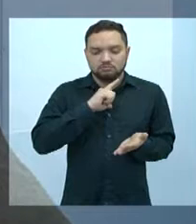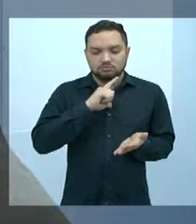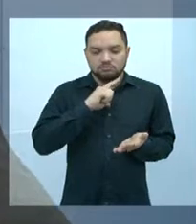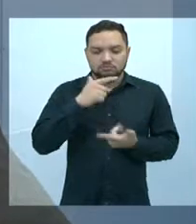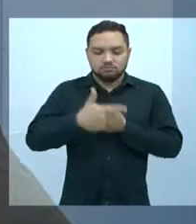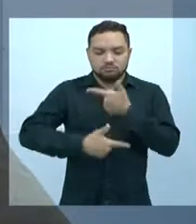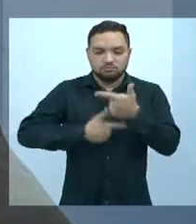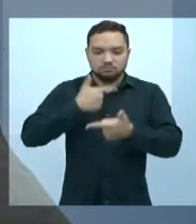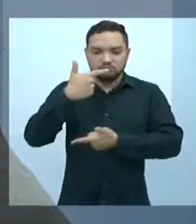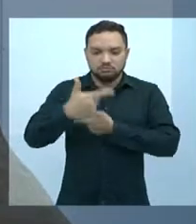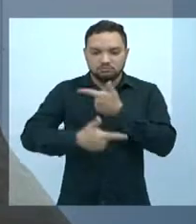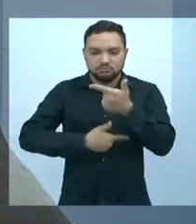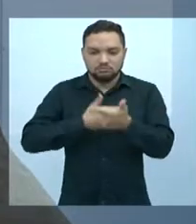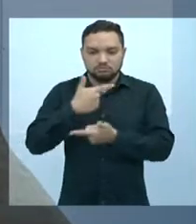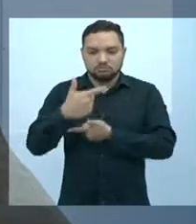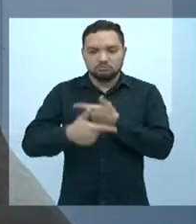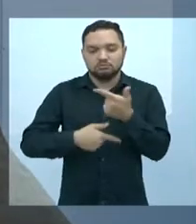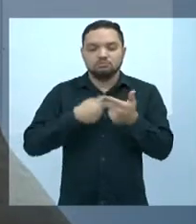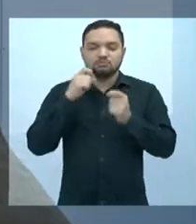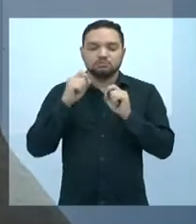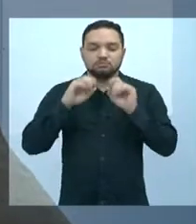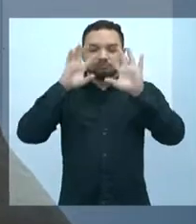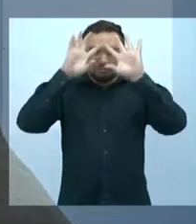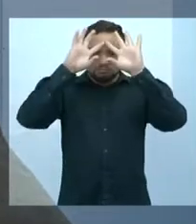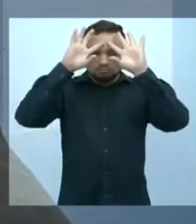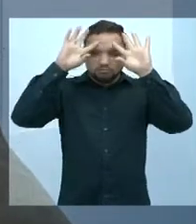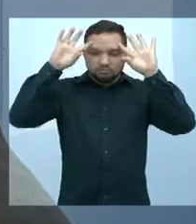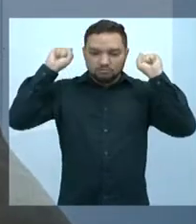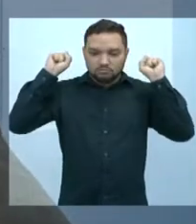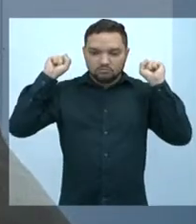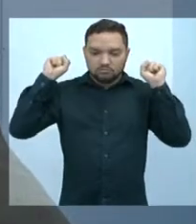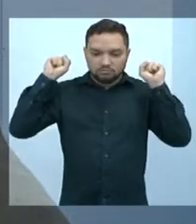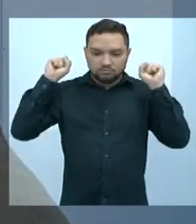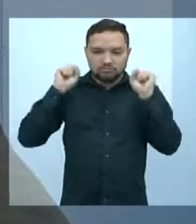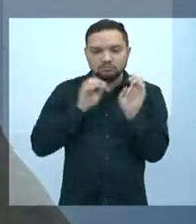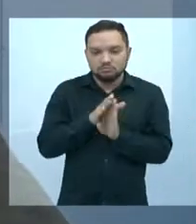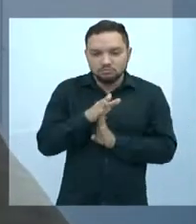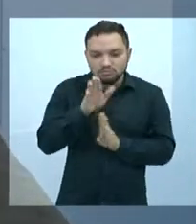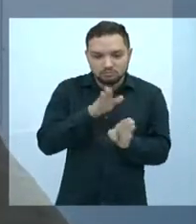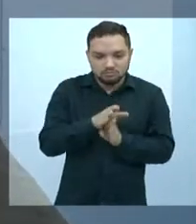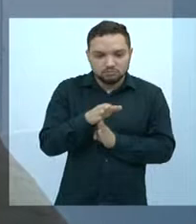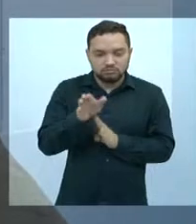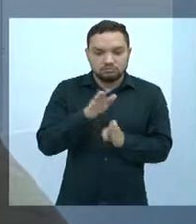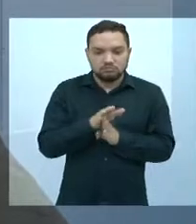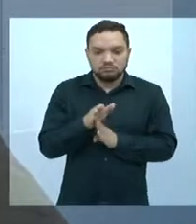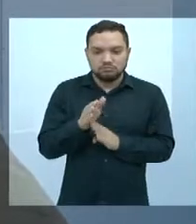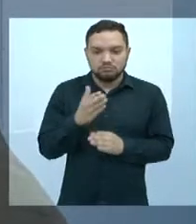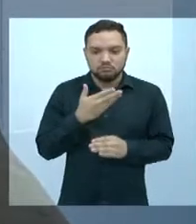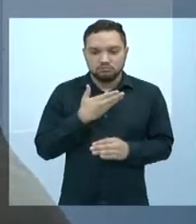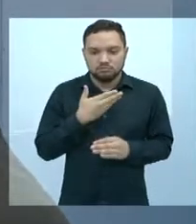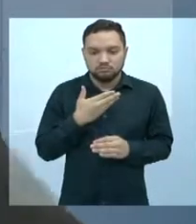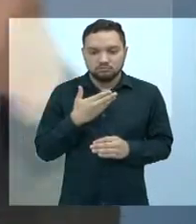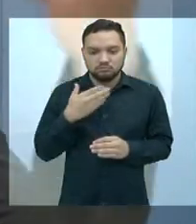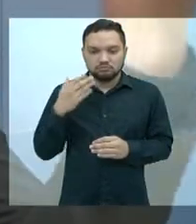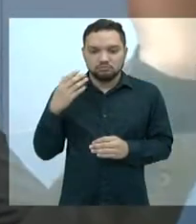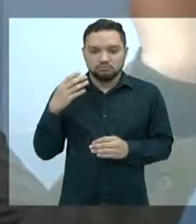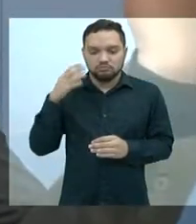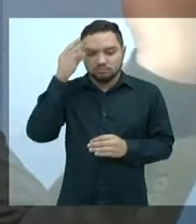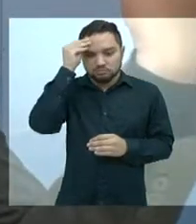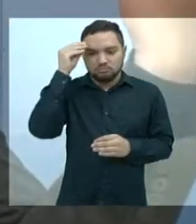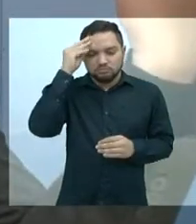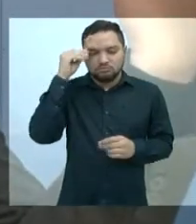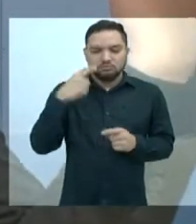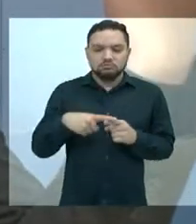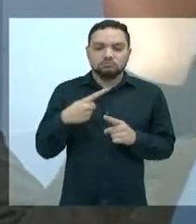papel de conselheiro principal do governador Camilo Santana, que eu mesmo era secretário, né? Maia Júnior, tanto na